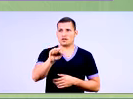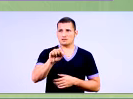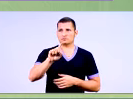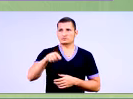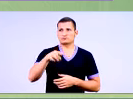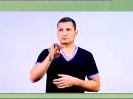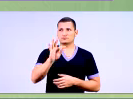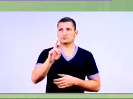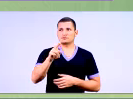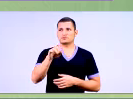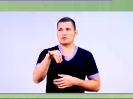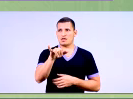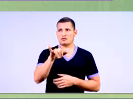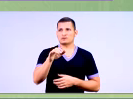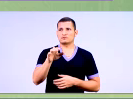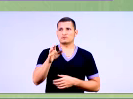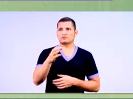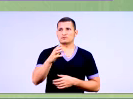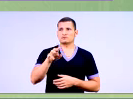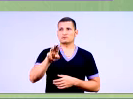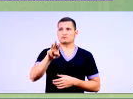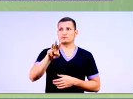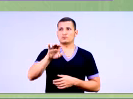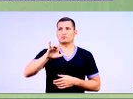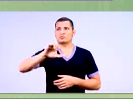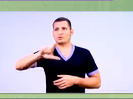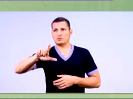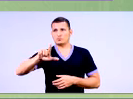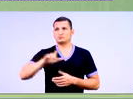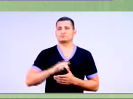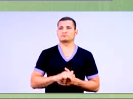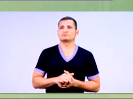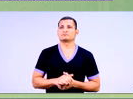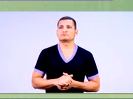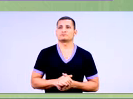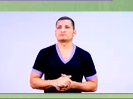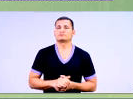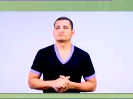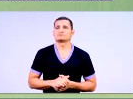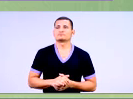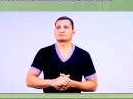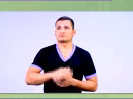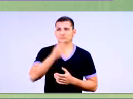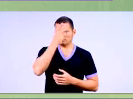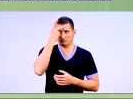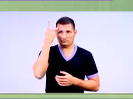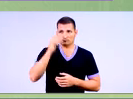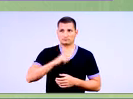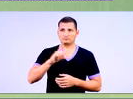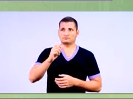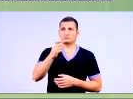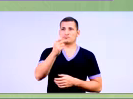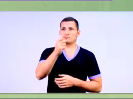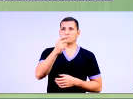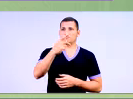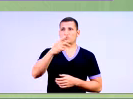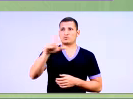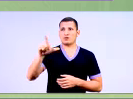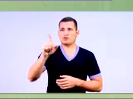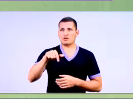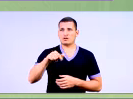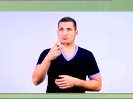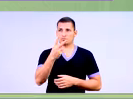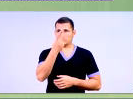they? Porque a gente já entendeu, fica fácil. Essa aqui, o sujeito está no plural. O sujeito são 2 pessoas, é o